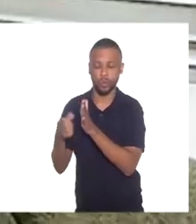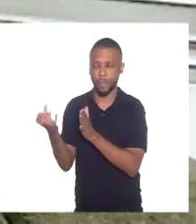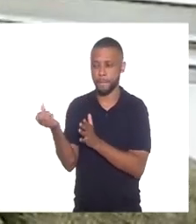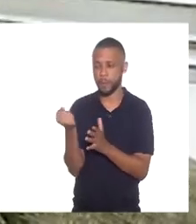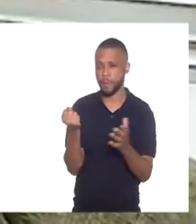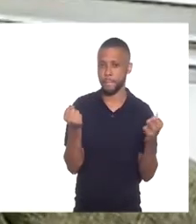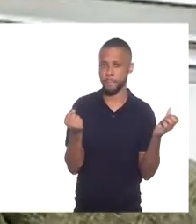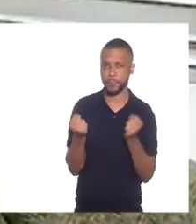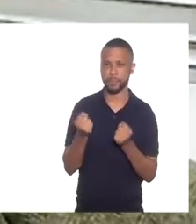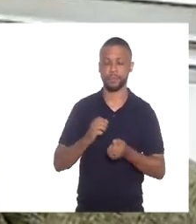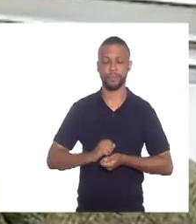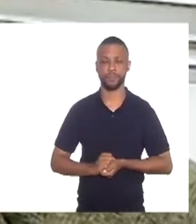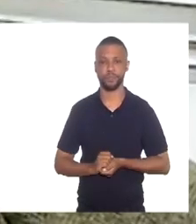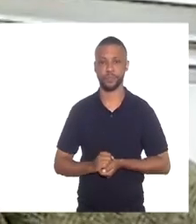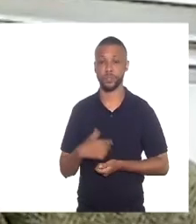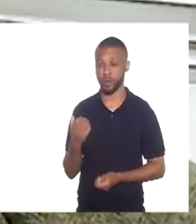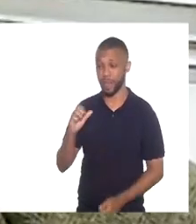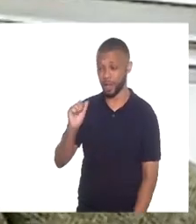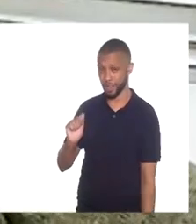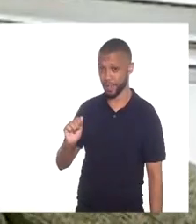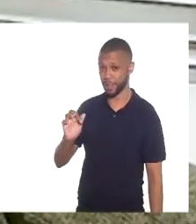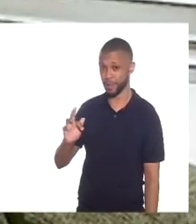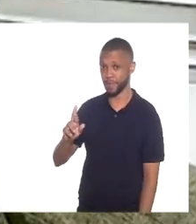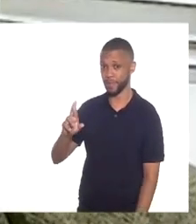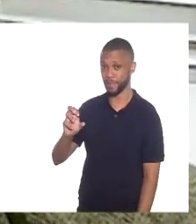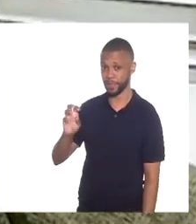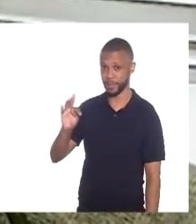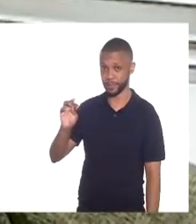no afrentamento, a Petrobras está